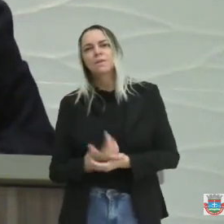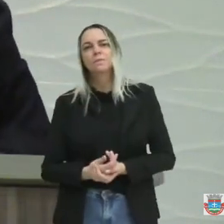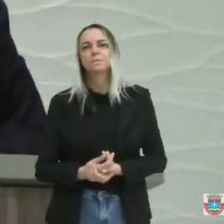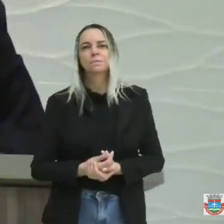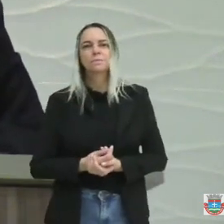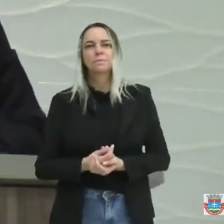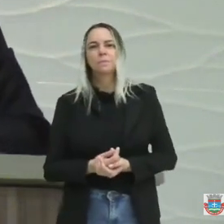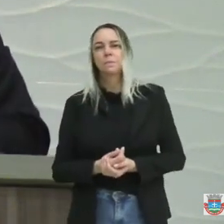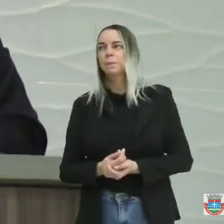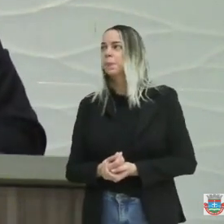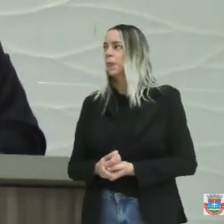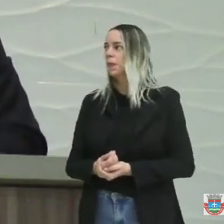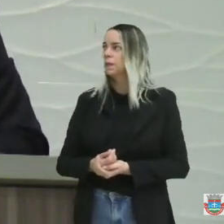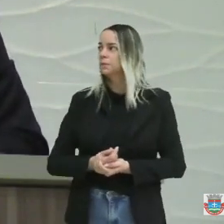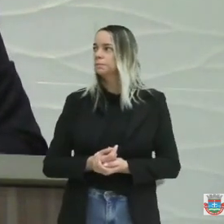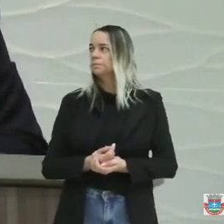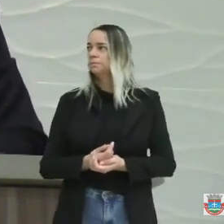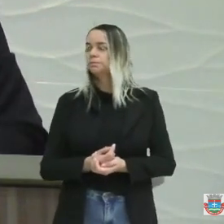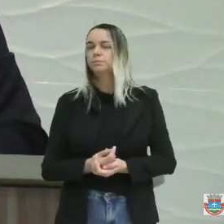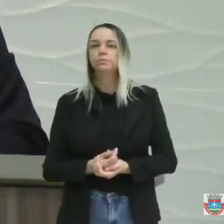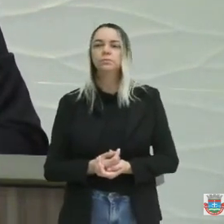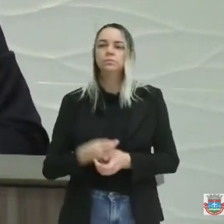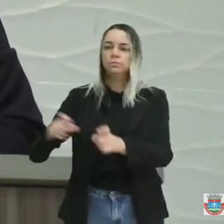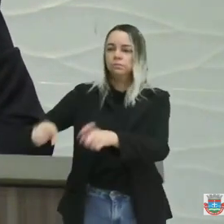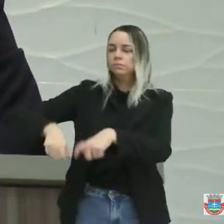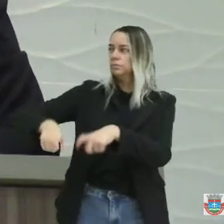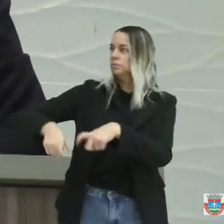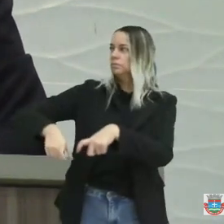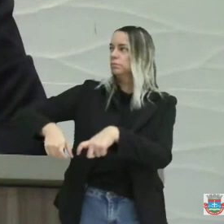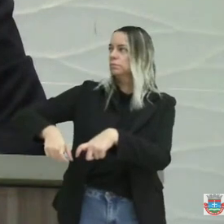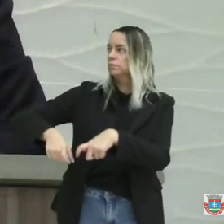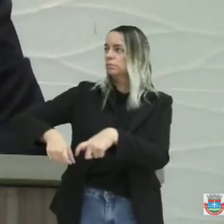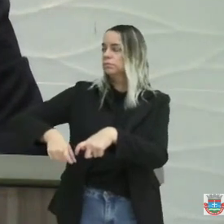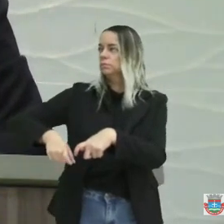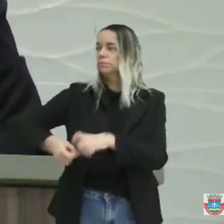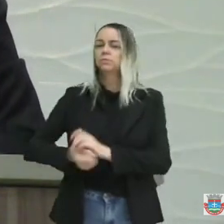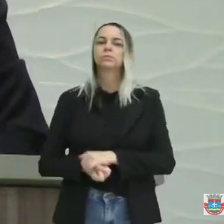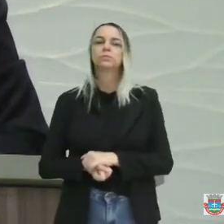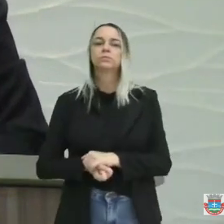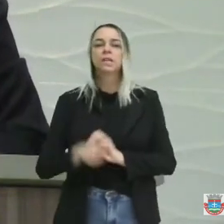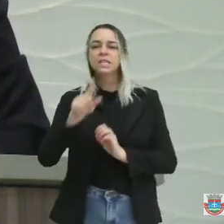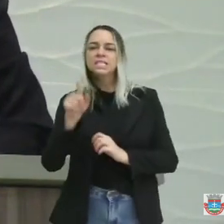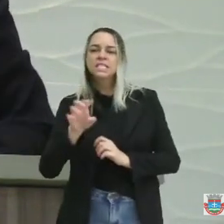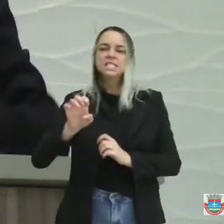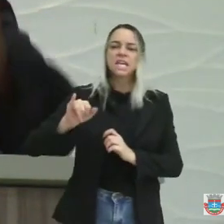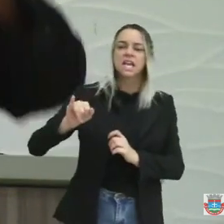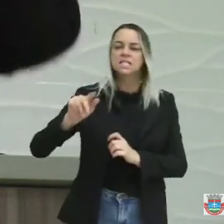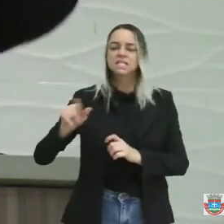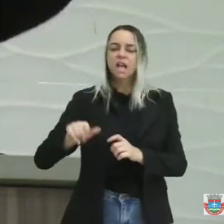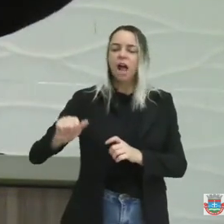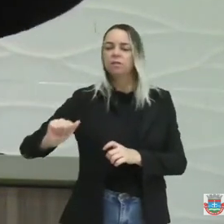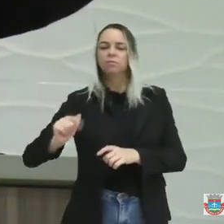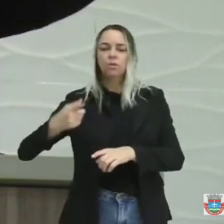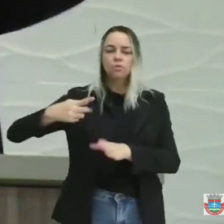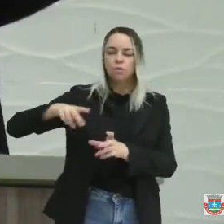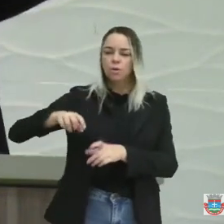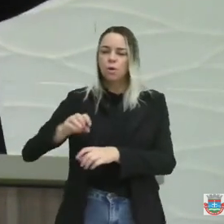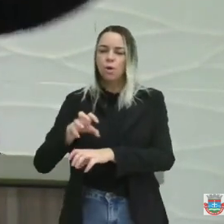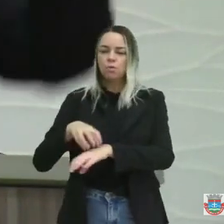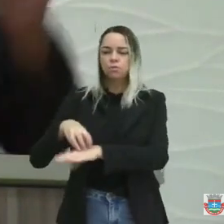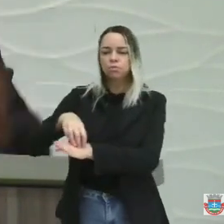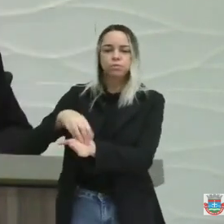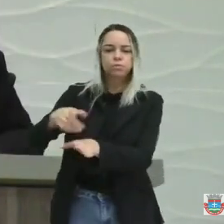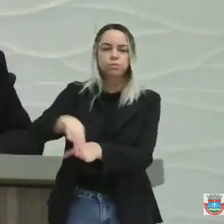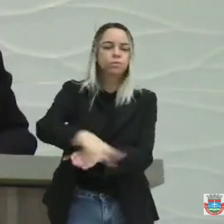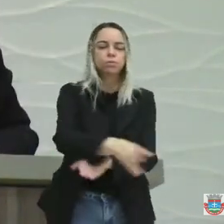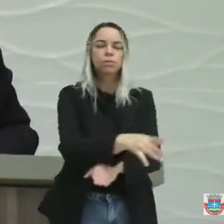para sair no Lisbão, sair no Sítio Lotes, Tom de Ziza, arrodeando para sair no Sítio Lotes embaixo,